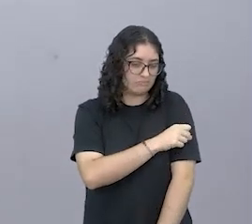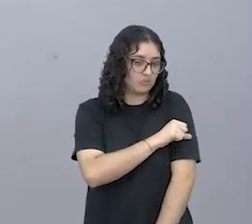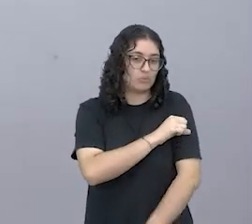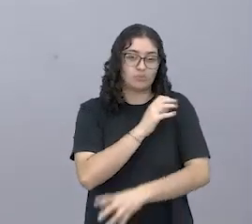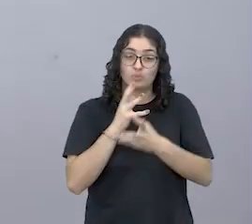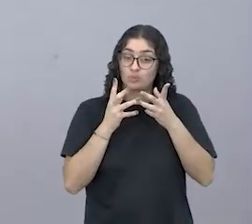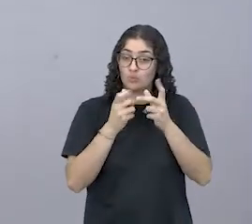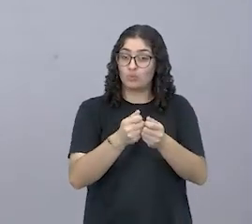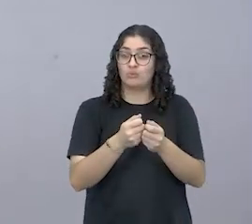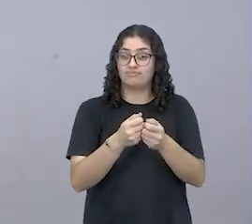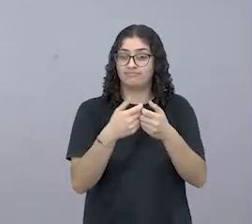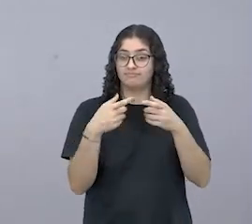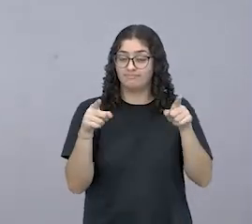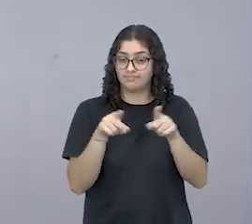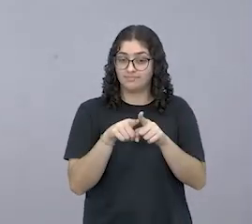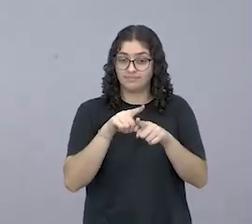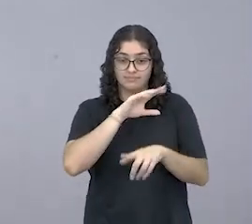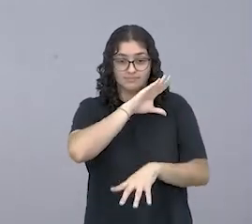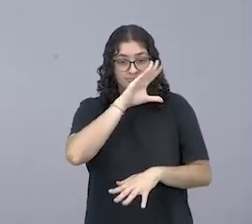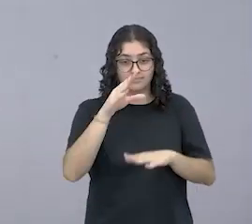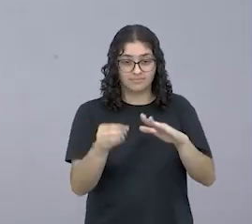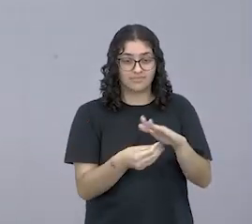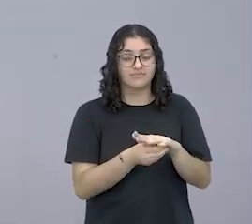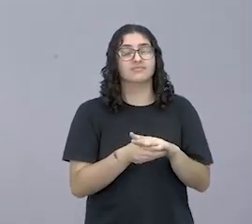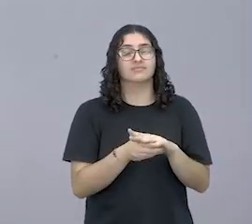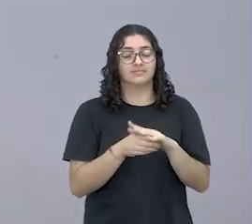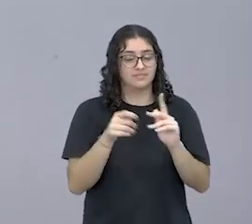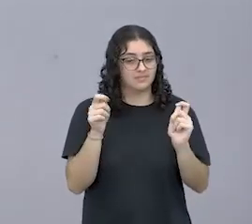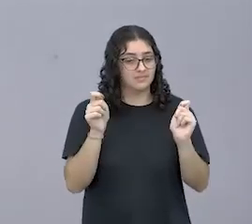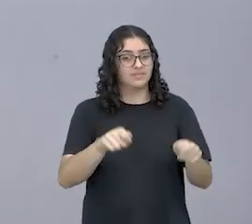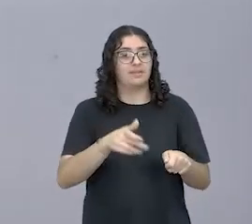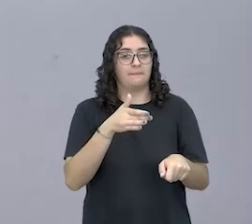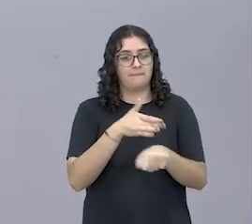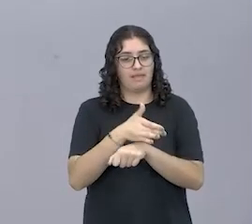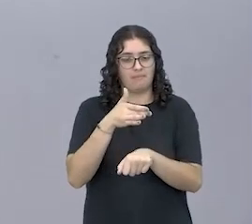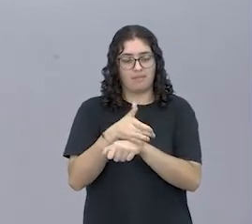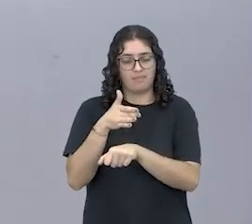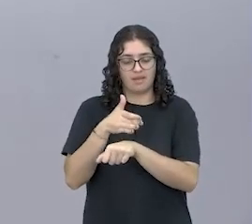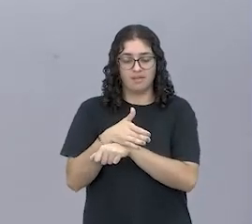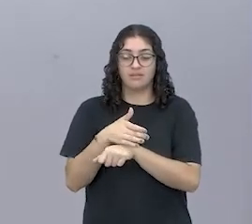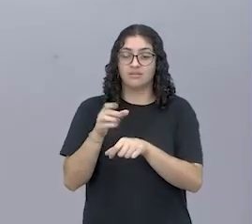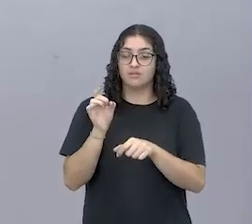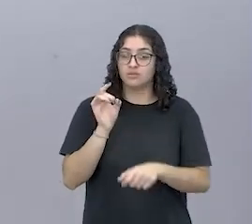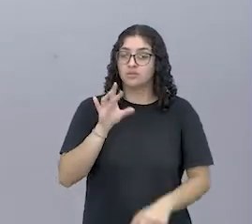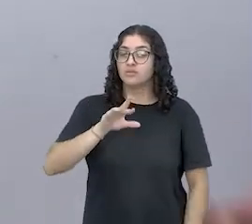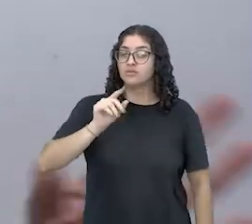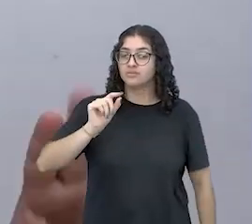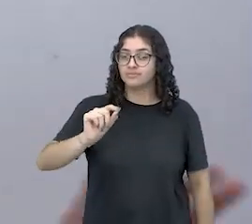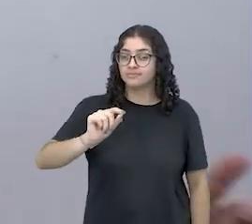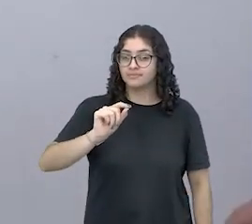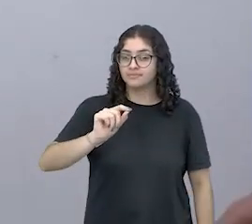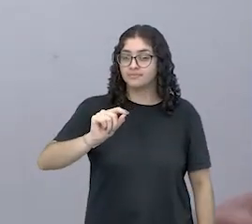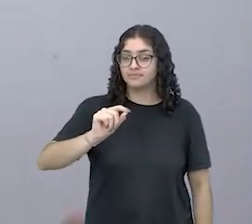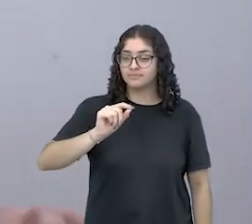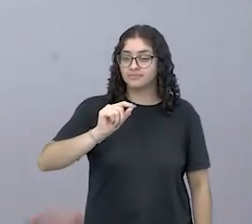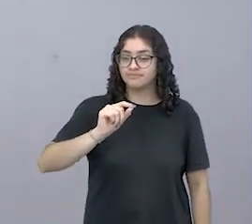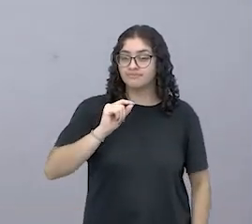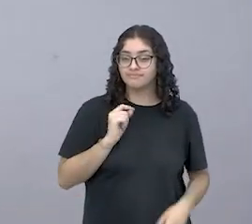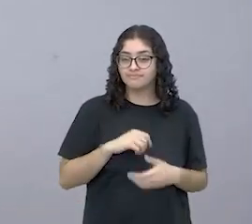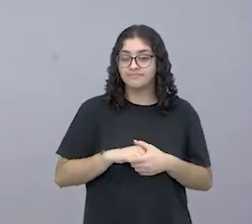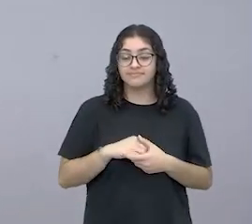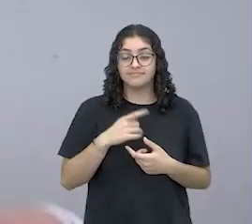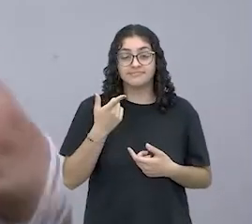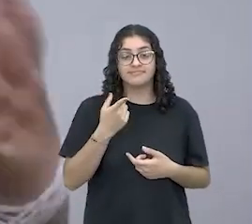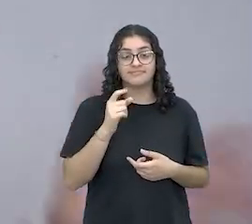E a gente tem no repositório, vocês têm acesso, basta colocar lá, né, o que